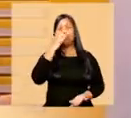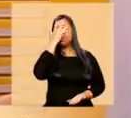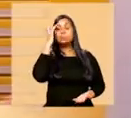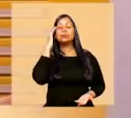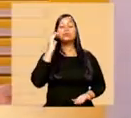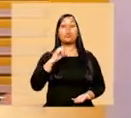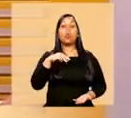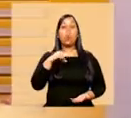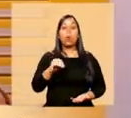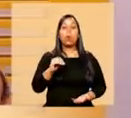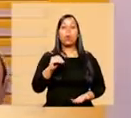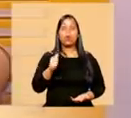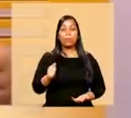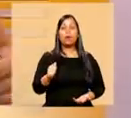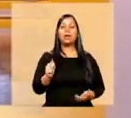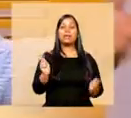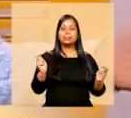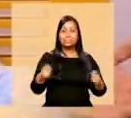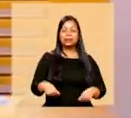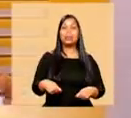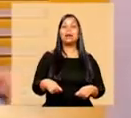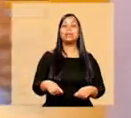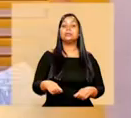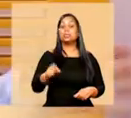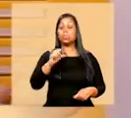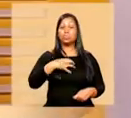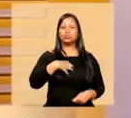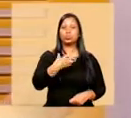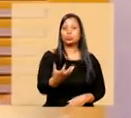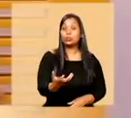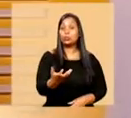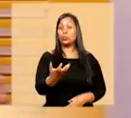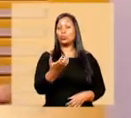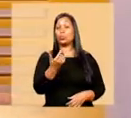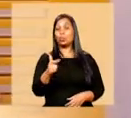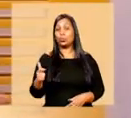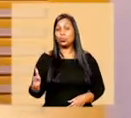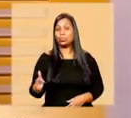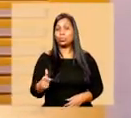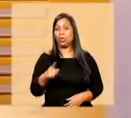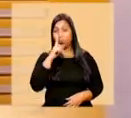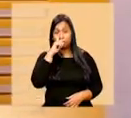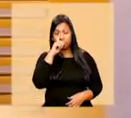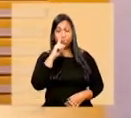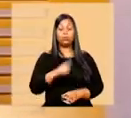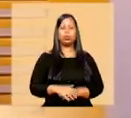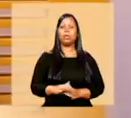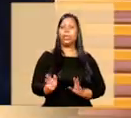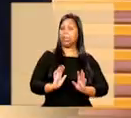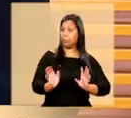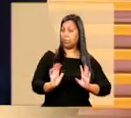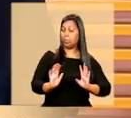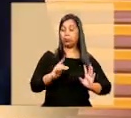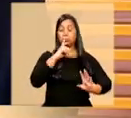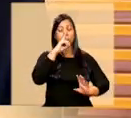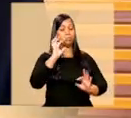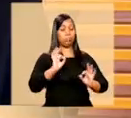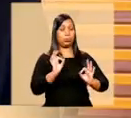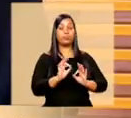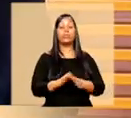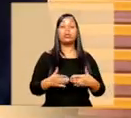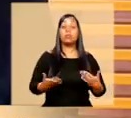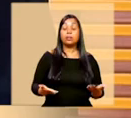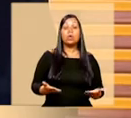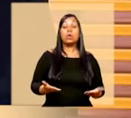um paciente em coma possa ser um possível doador. Não tem esse risco, não é? Não, esse risco não